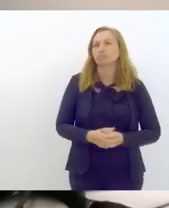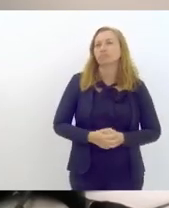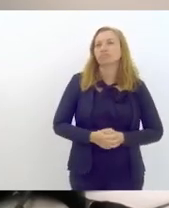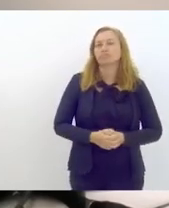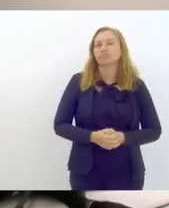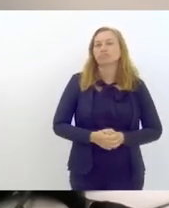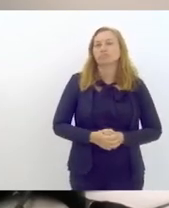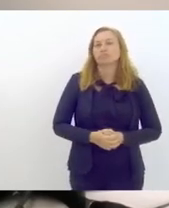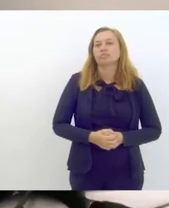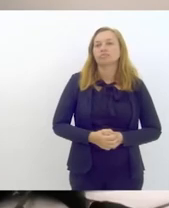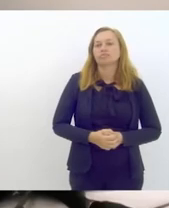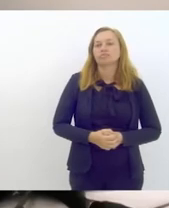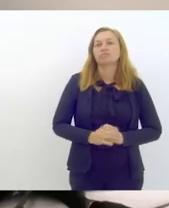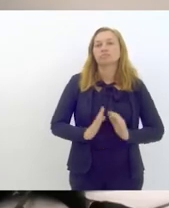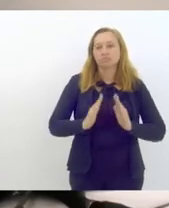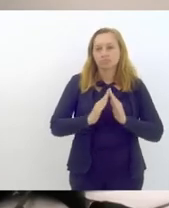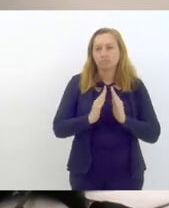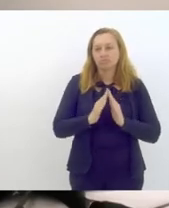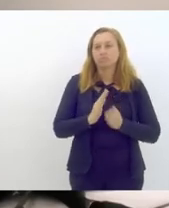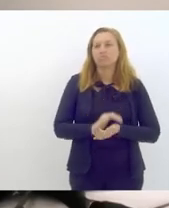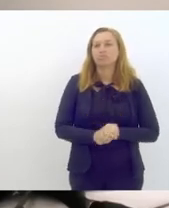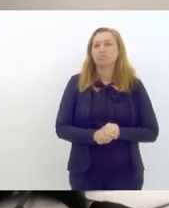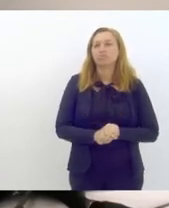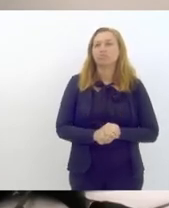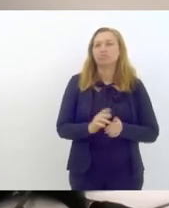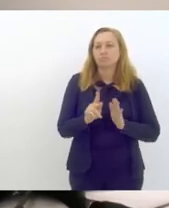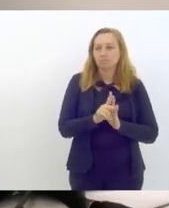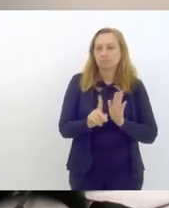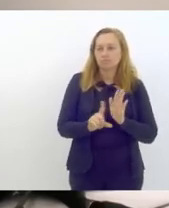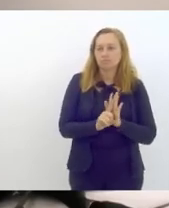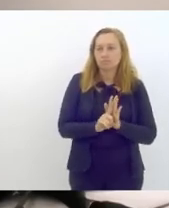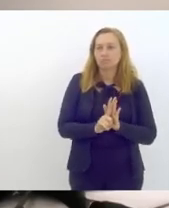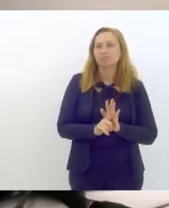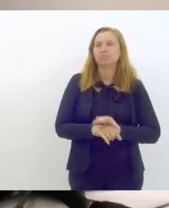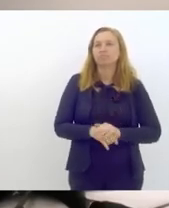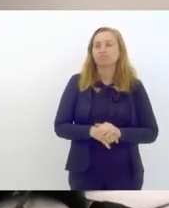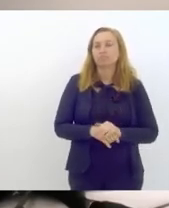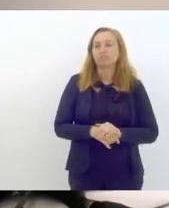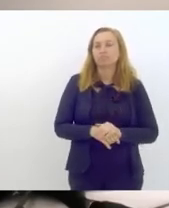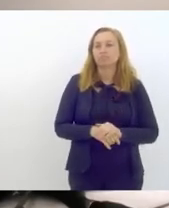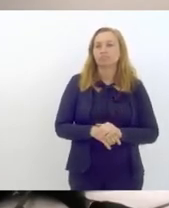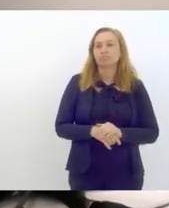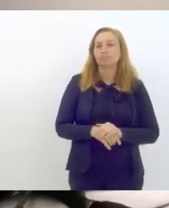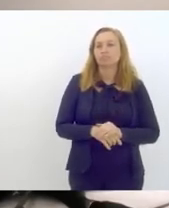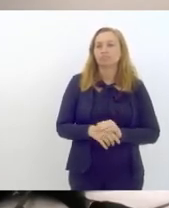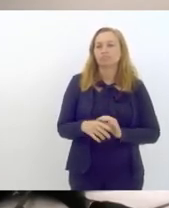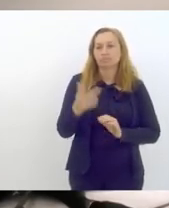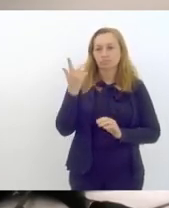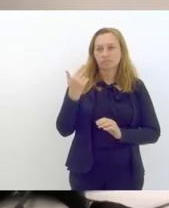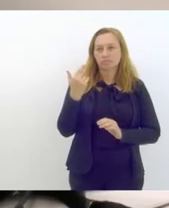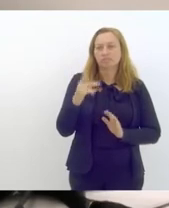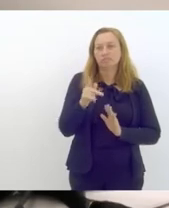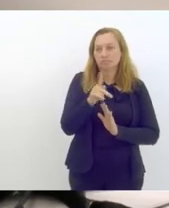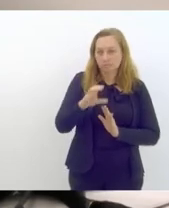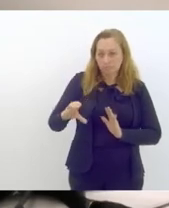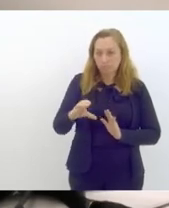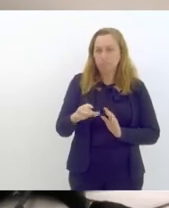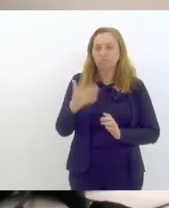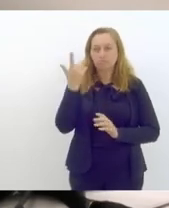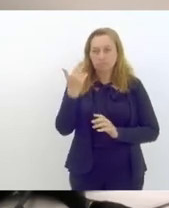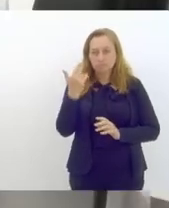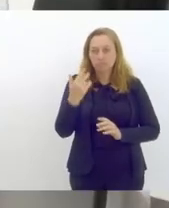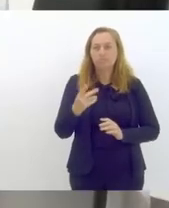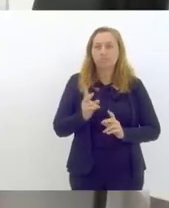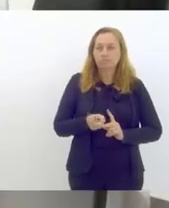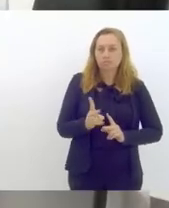todo o iter processual aqui na Casa, o projeto de lei vai tramitar como um projeto de lei qualquer, comum, como uma PEC comum, vai seguir o